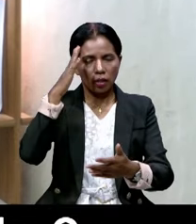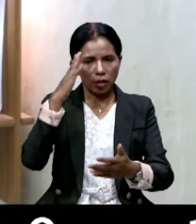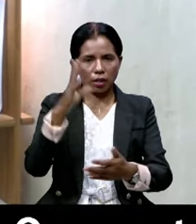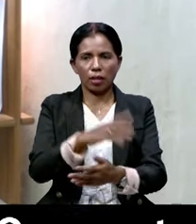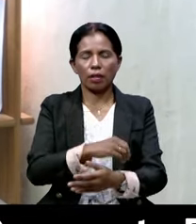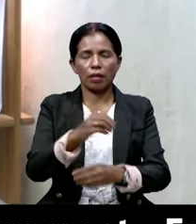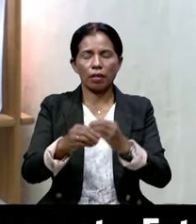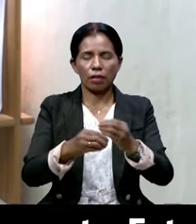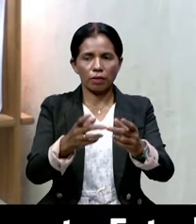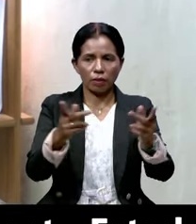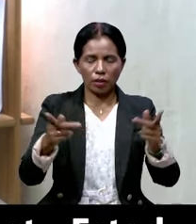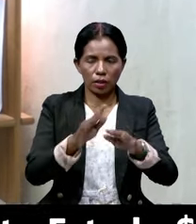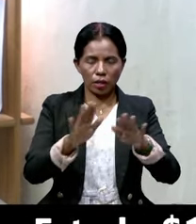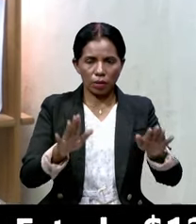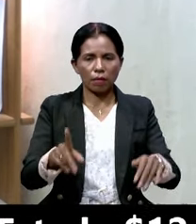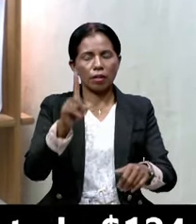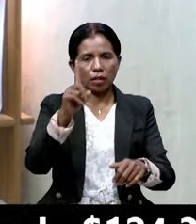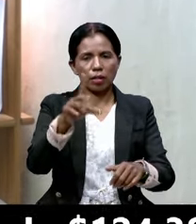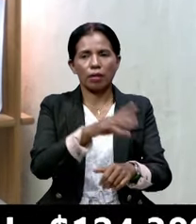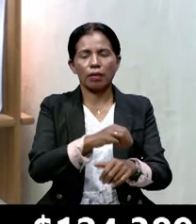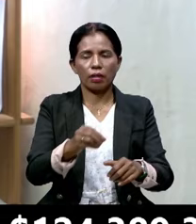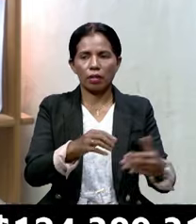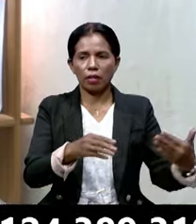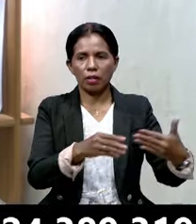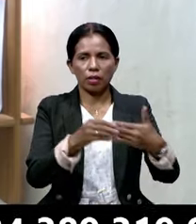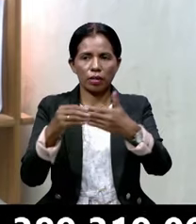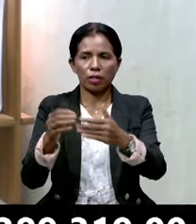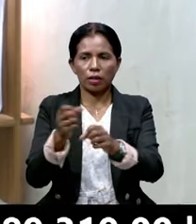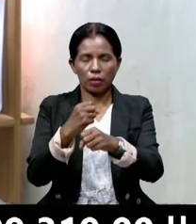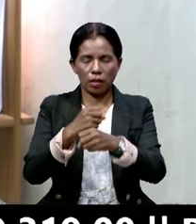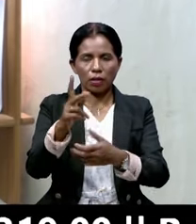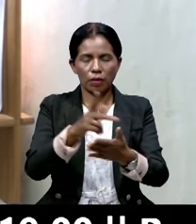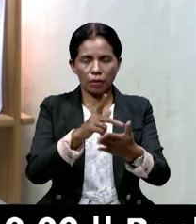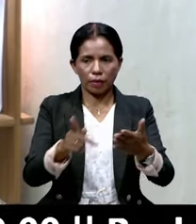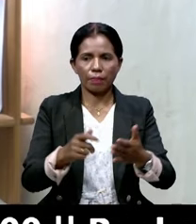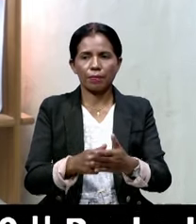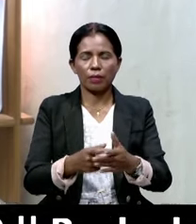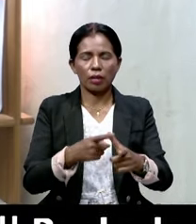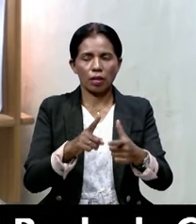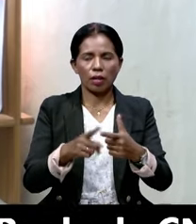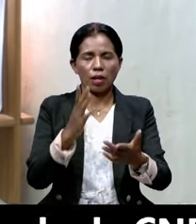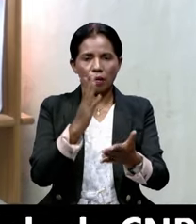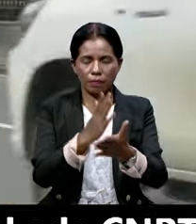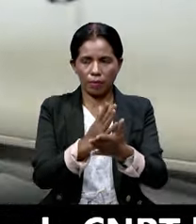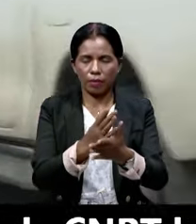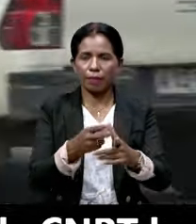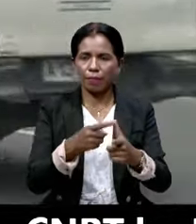a bairro e a lavar ainda bem, mas organizar onde comete crime. Então, é uma prevenção.